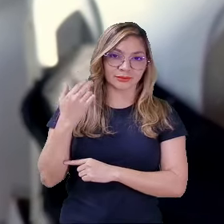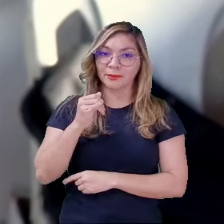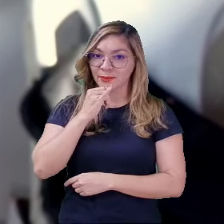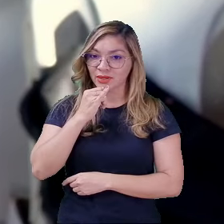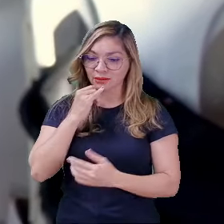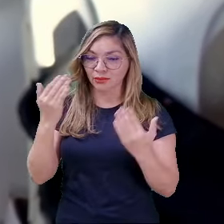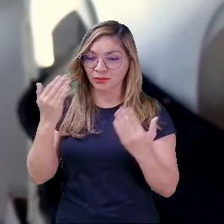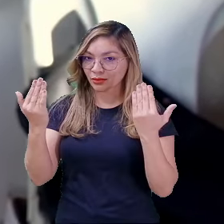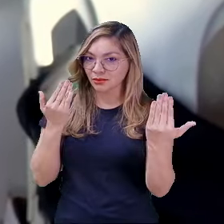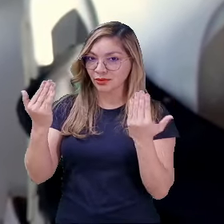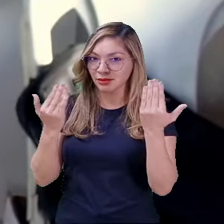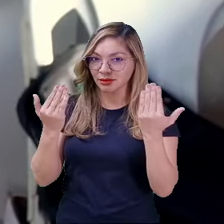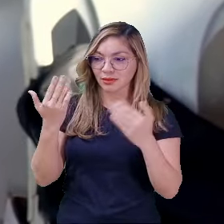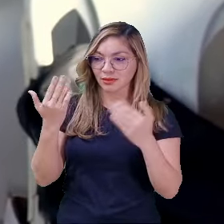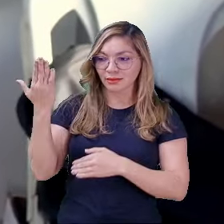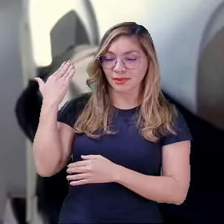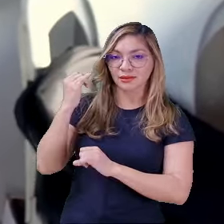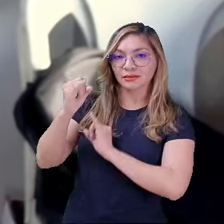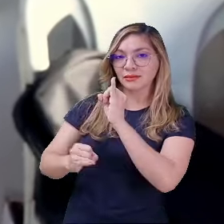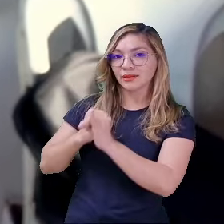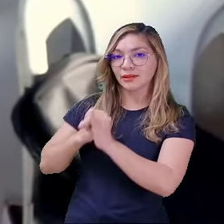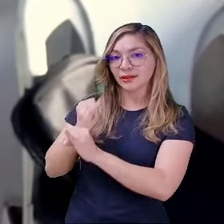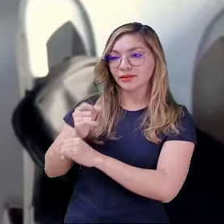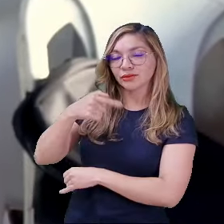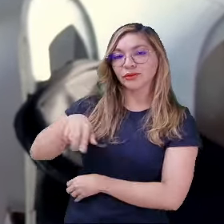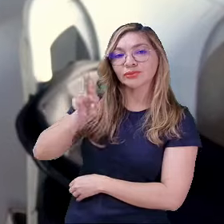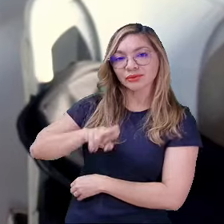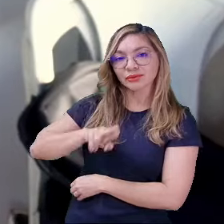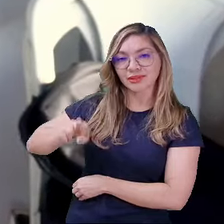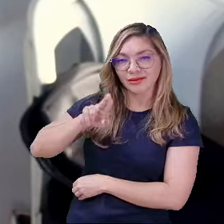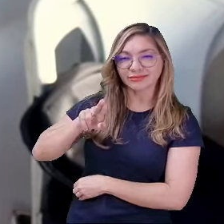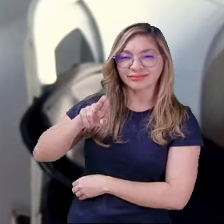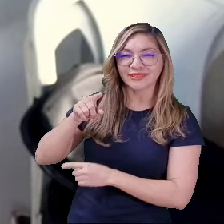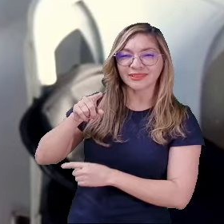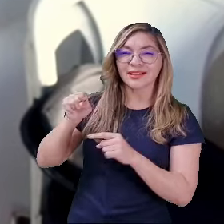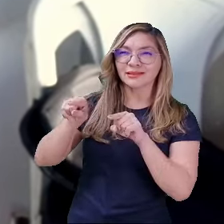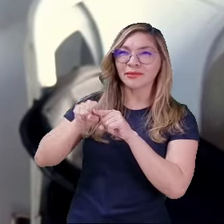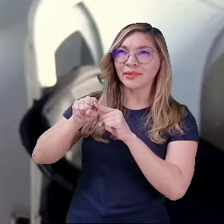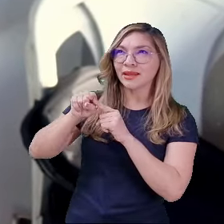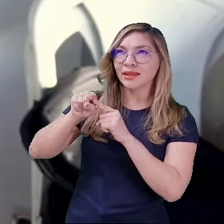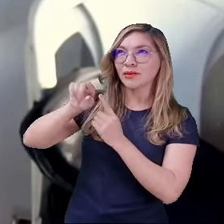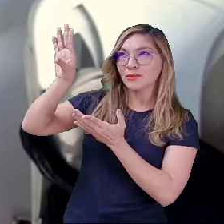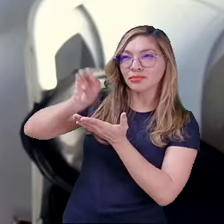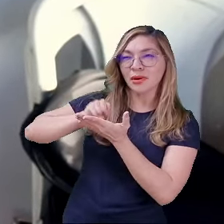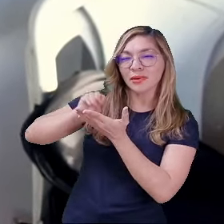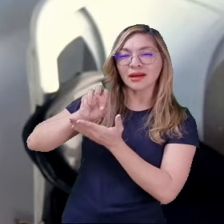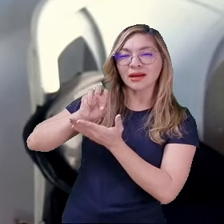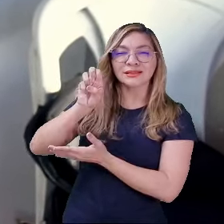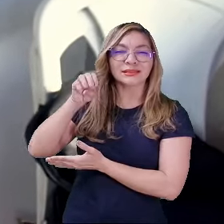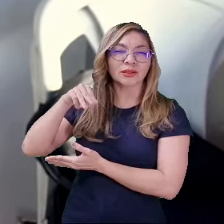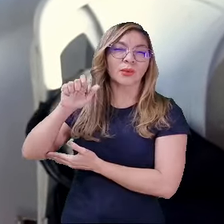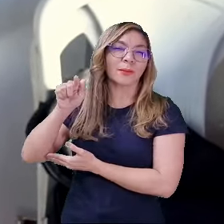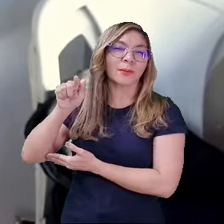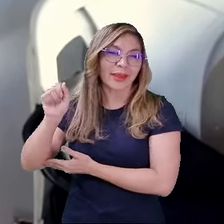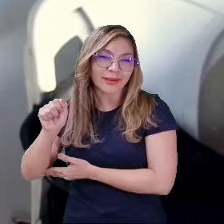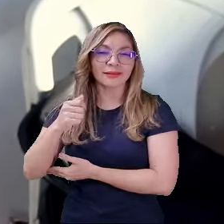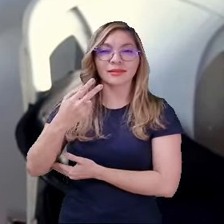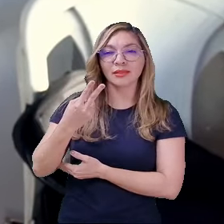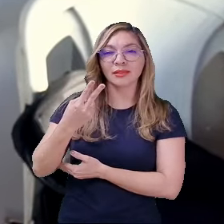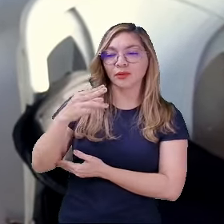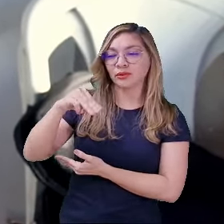comparação, a internet que nós usávamos antes, também via satélite, ela dava em torno de 5 megas, 2 megas, quando